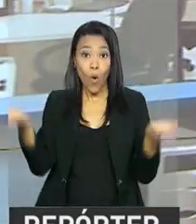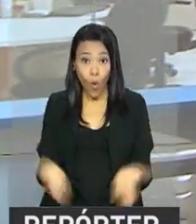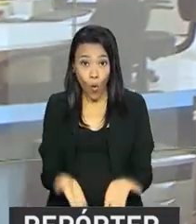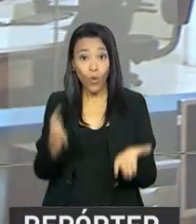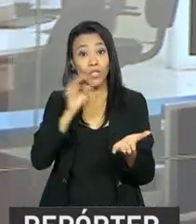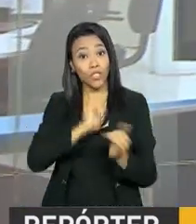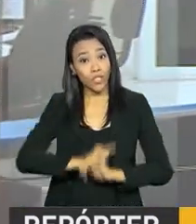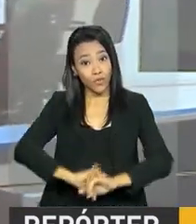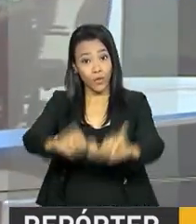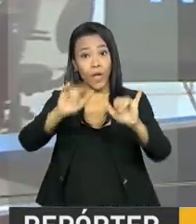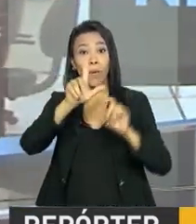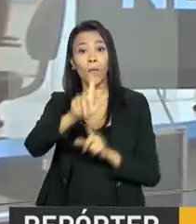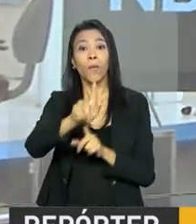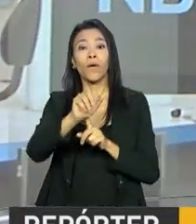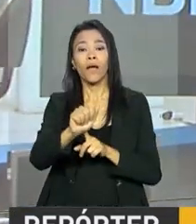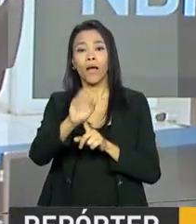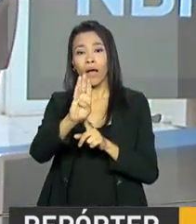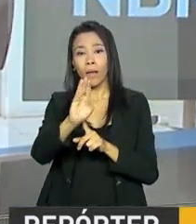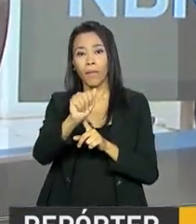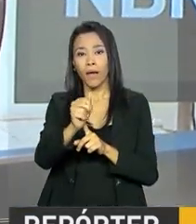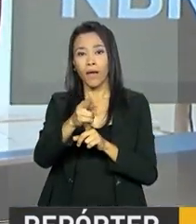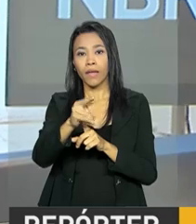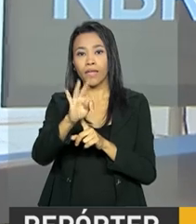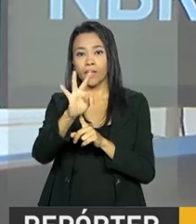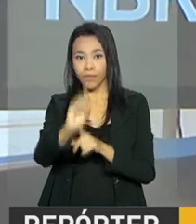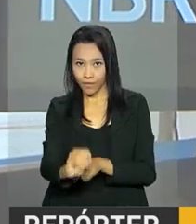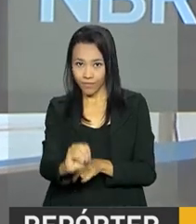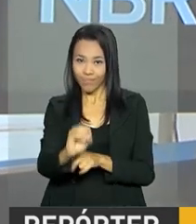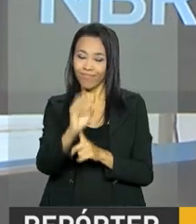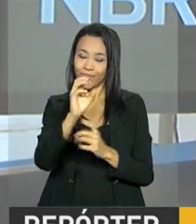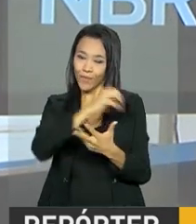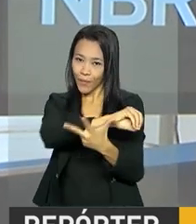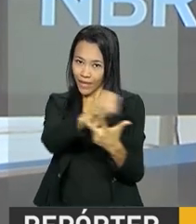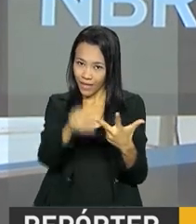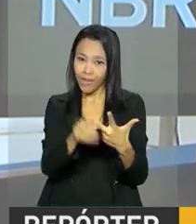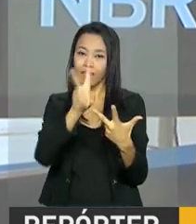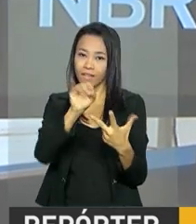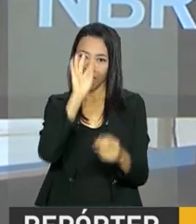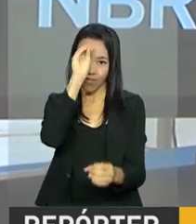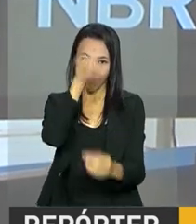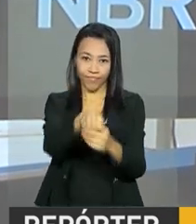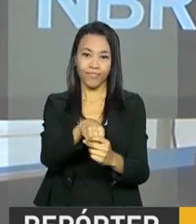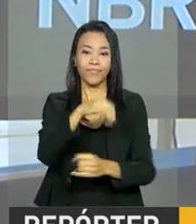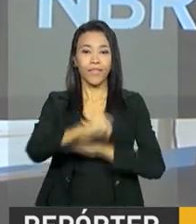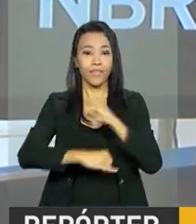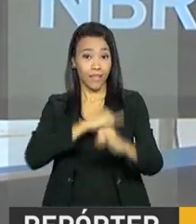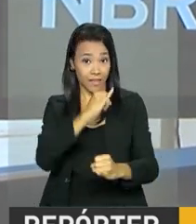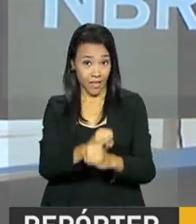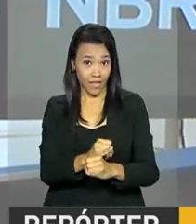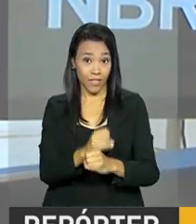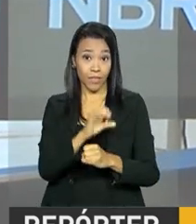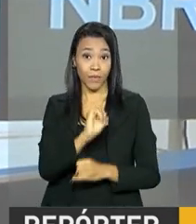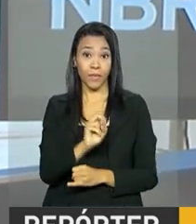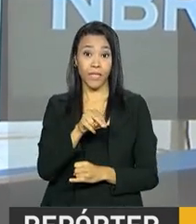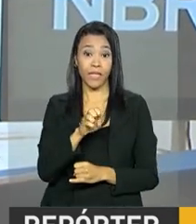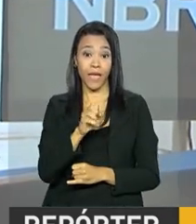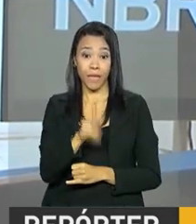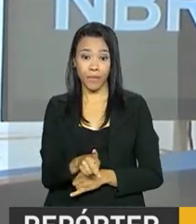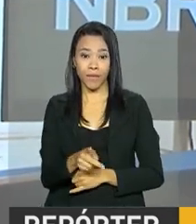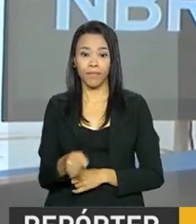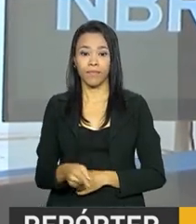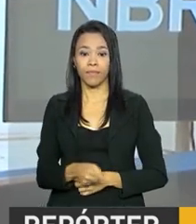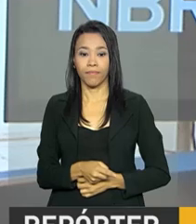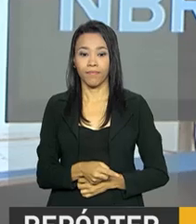o gabarito oficial do Enem vai ser divulgado na página do INEP na internet acesse inep.gov